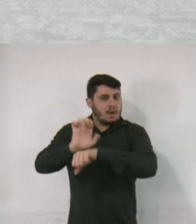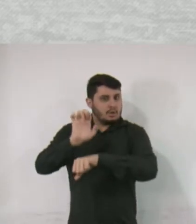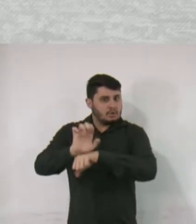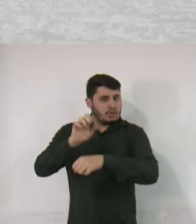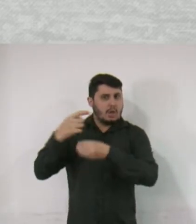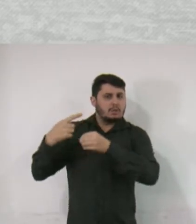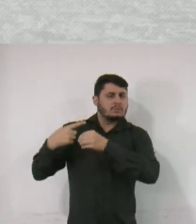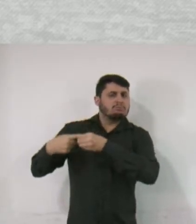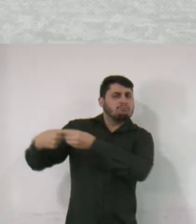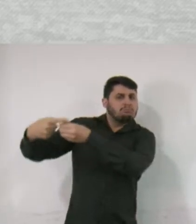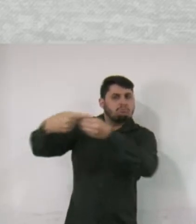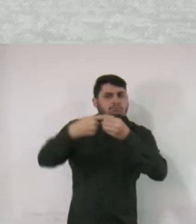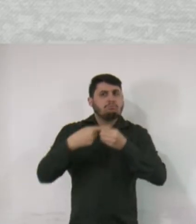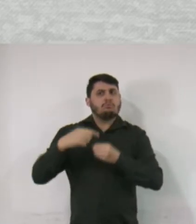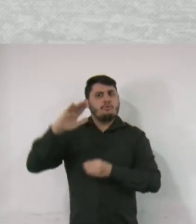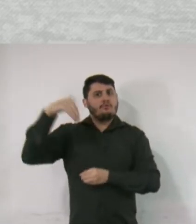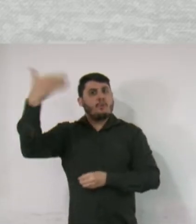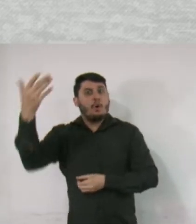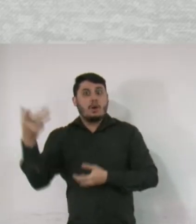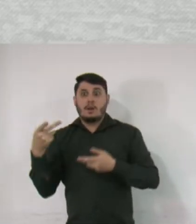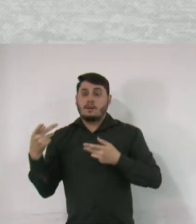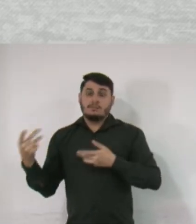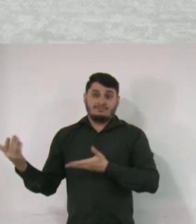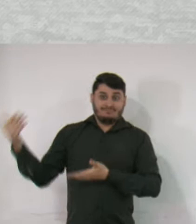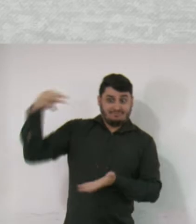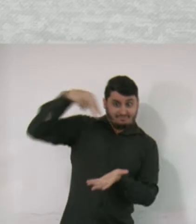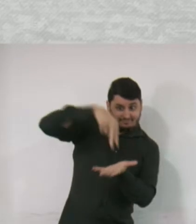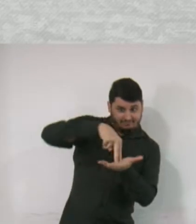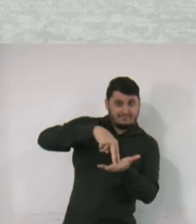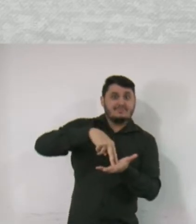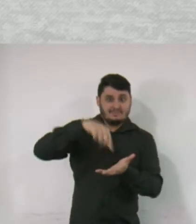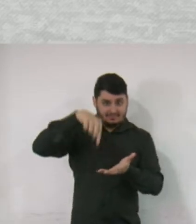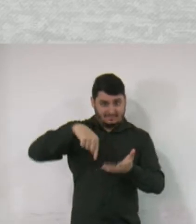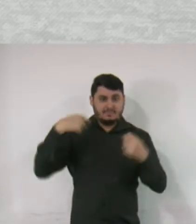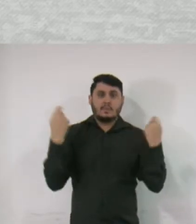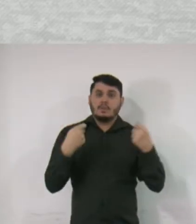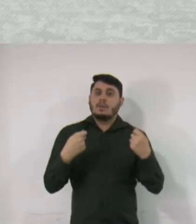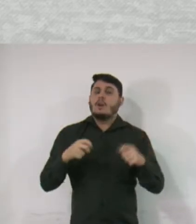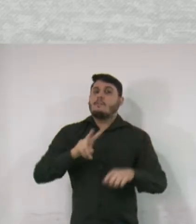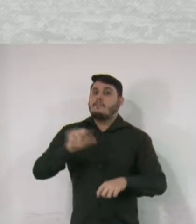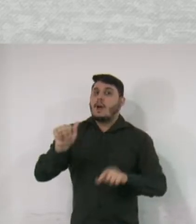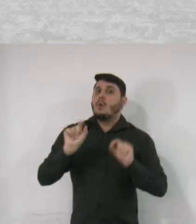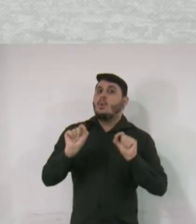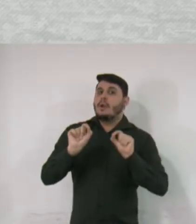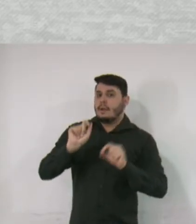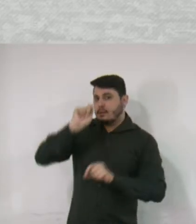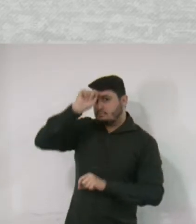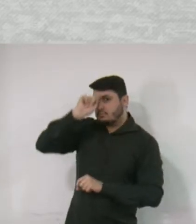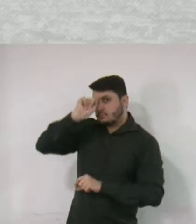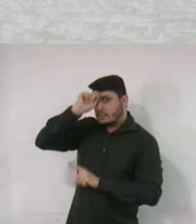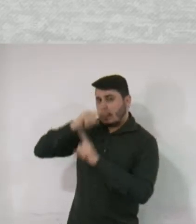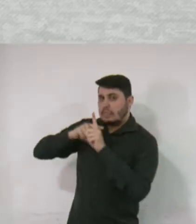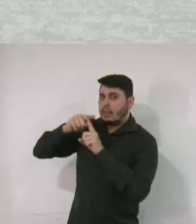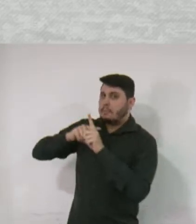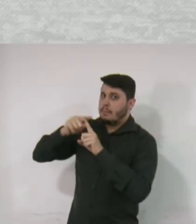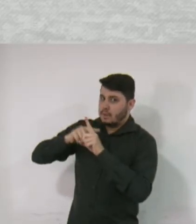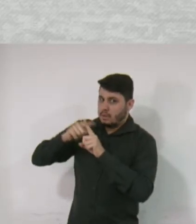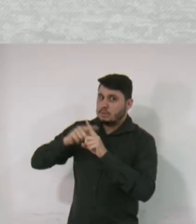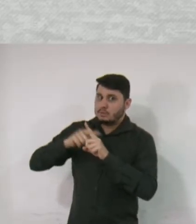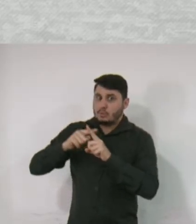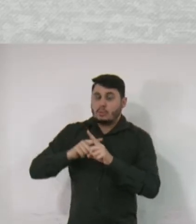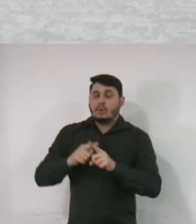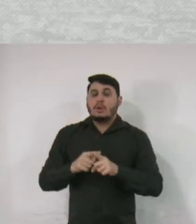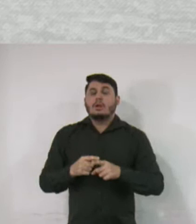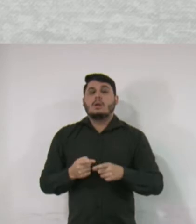para o Parque 18, será feita a aferição obrigatória de temperatura dos passageiros no embarque, desde a